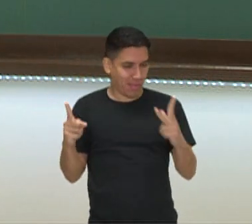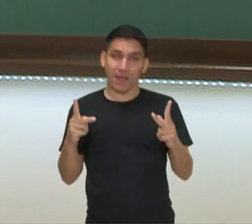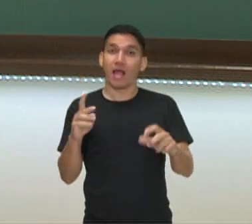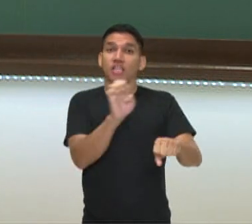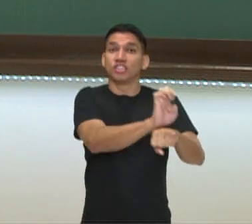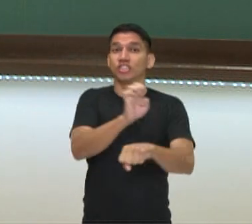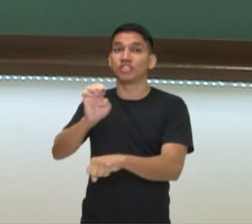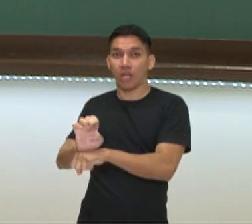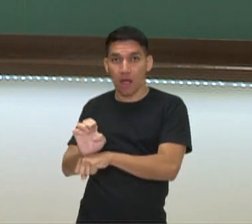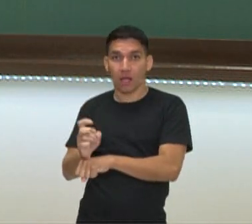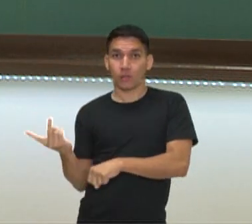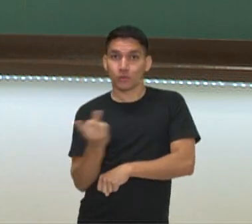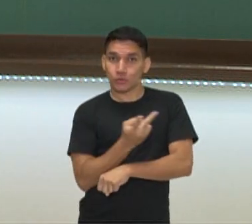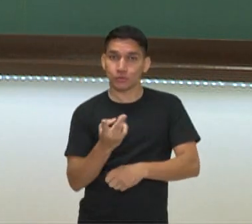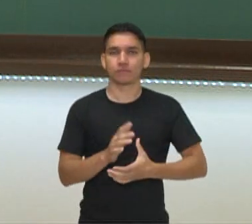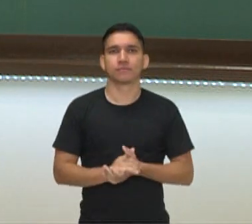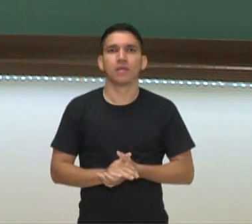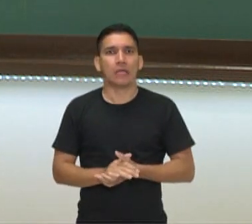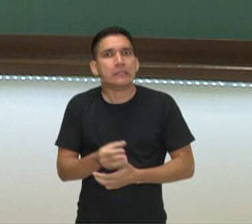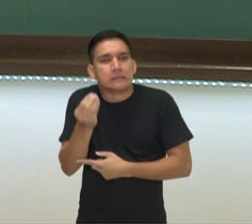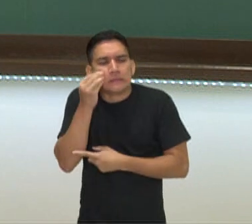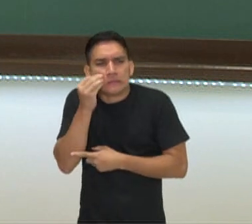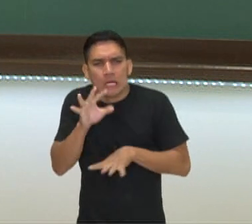A prática de poder era muito